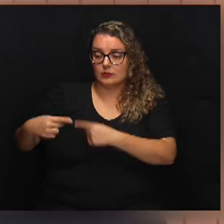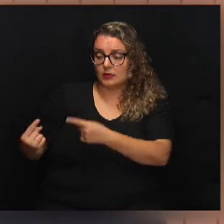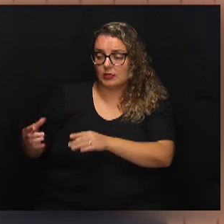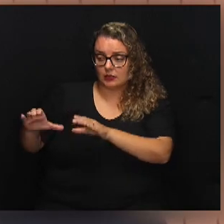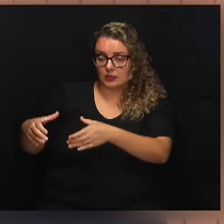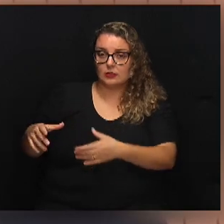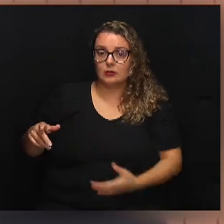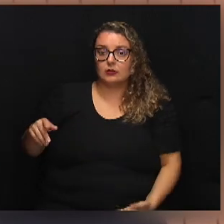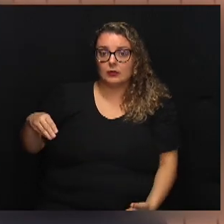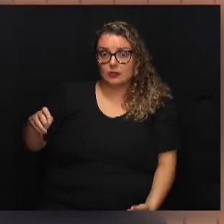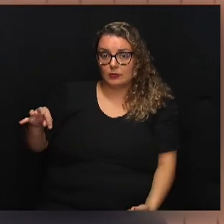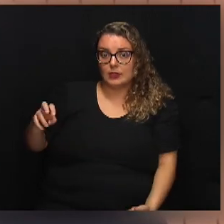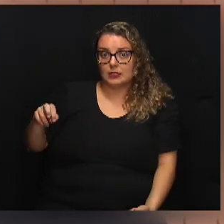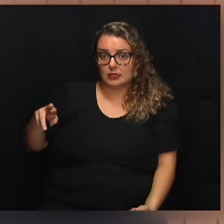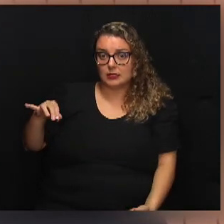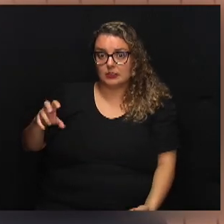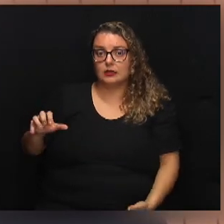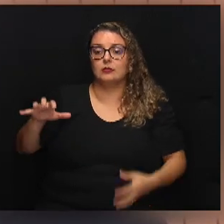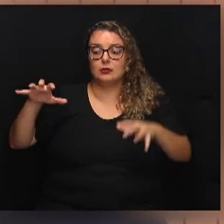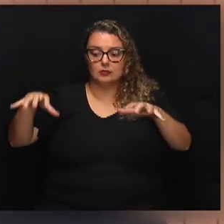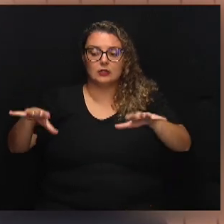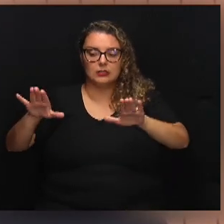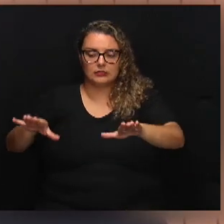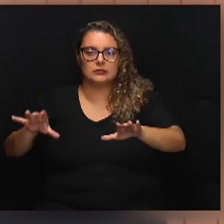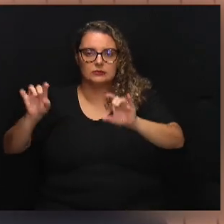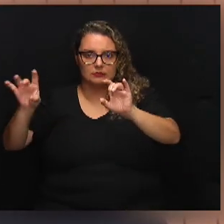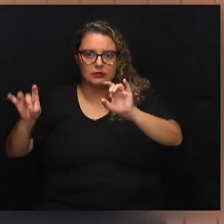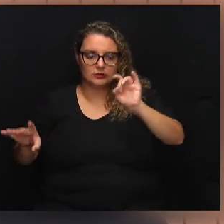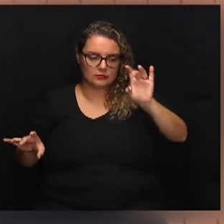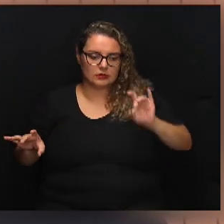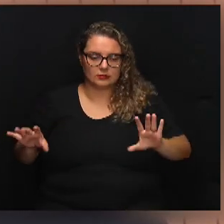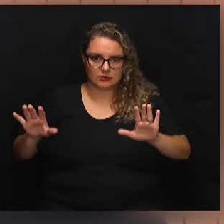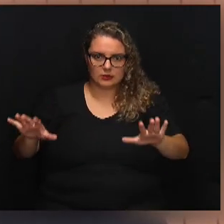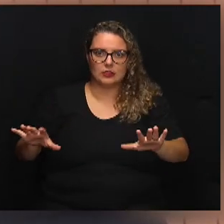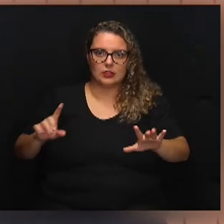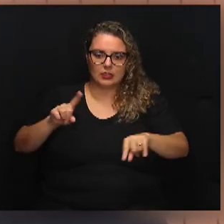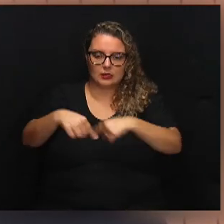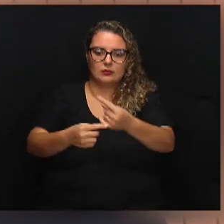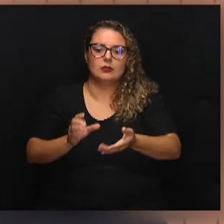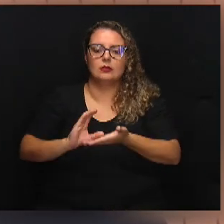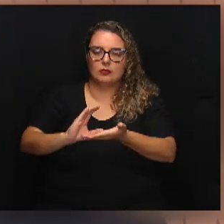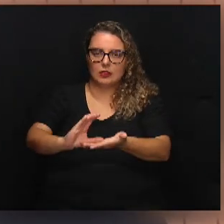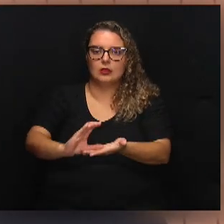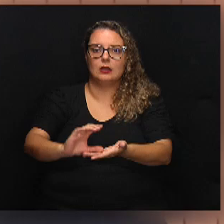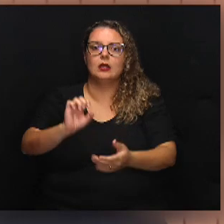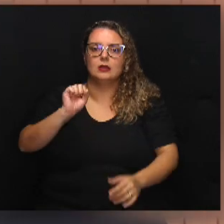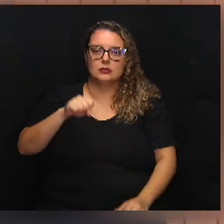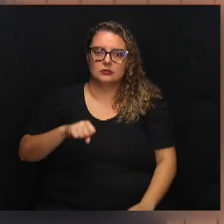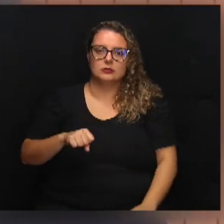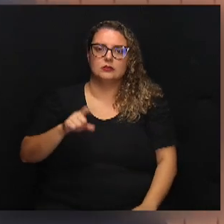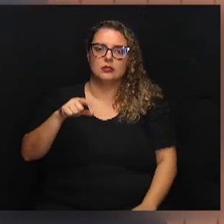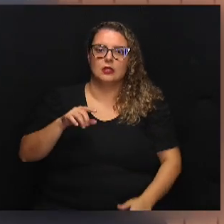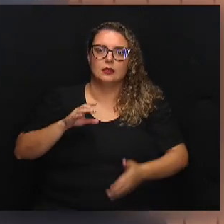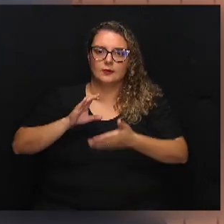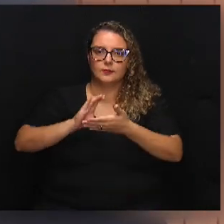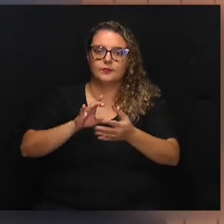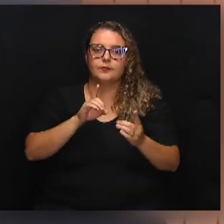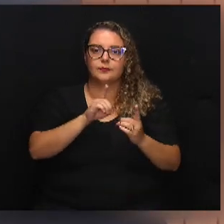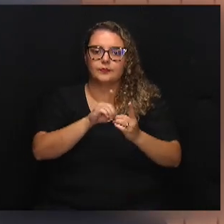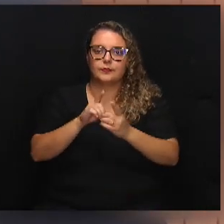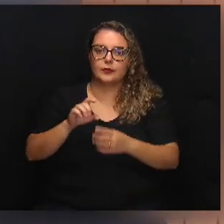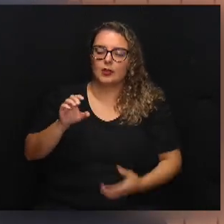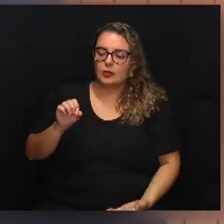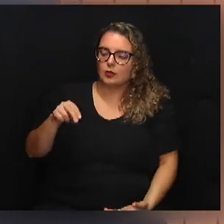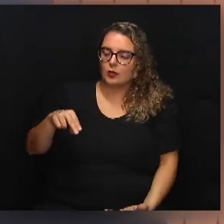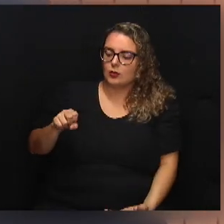de Patrimônio Imaterial. E de lá vai para um conselho. Aí sim vai para o conselho, que é o Conselho Consultivo. O